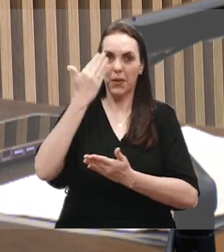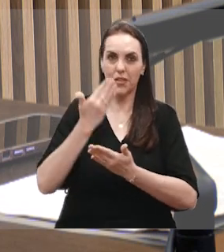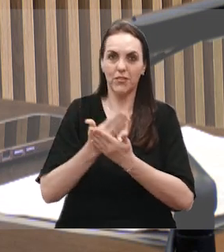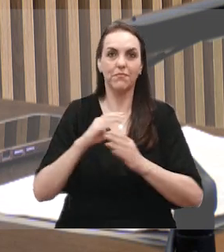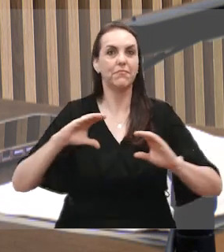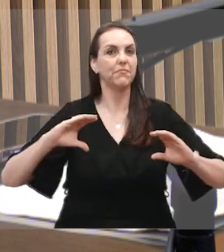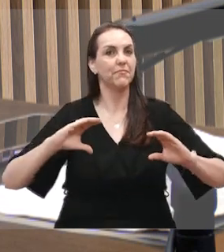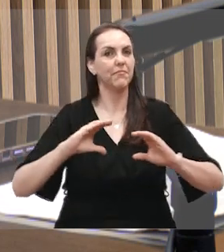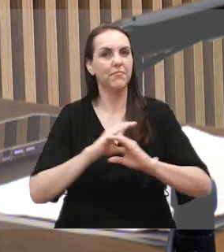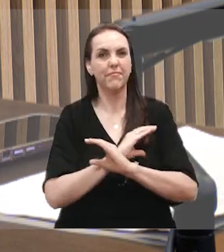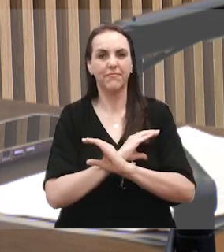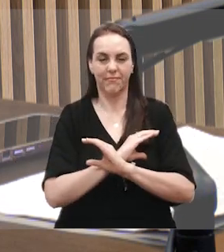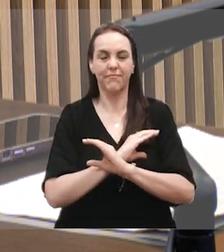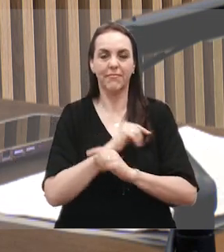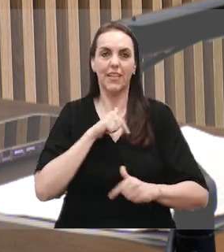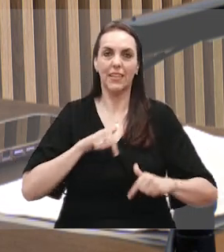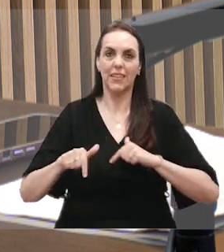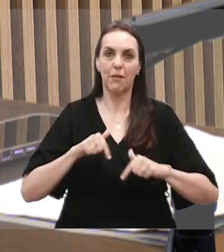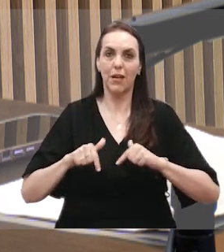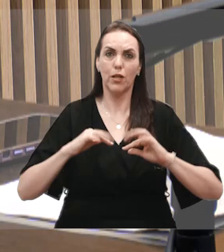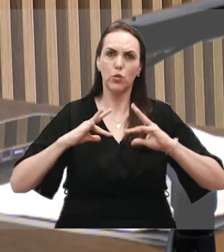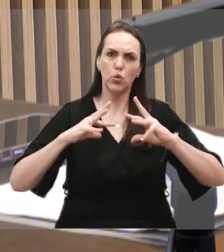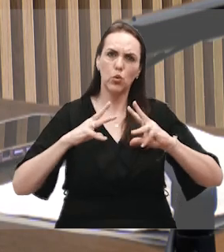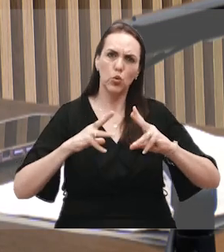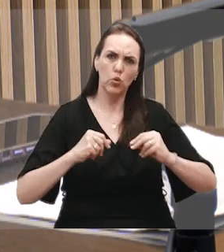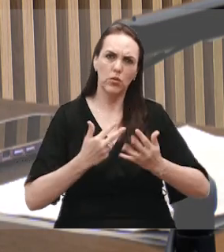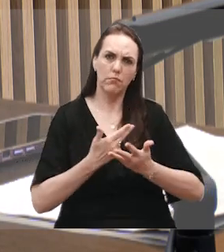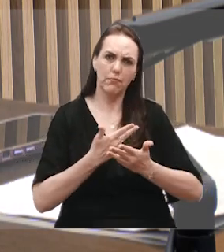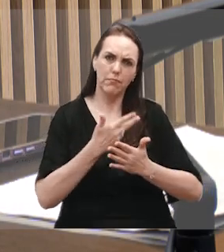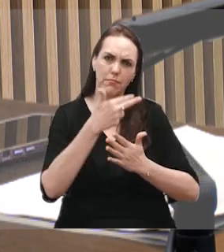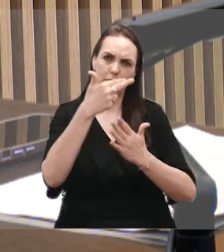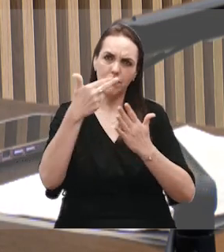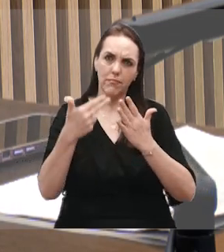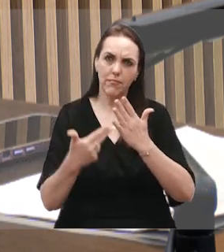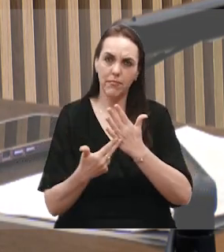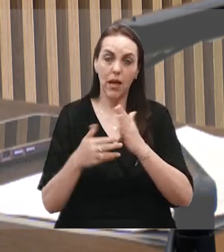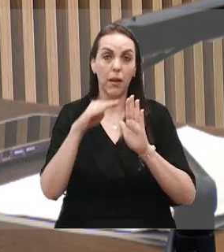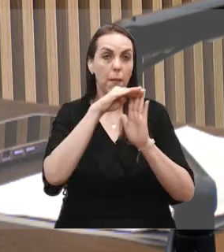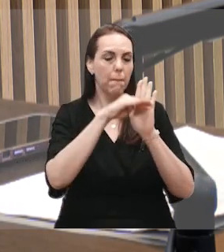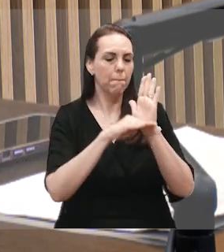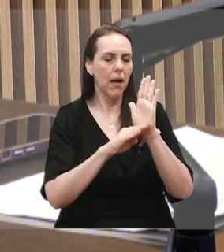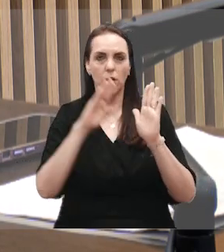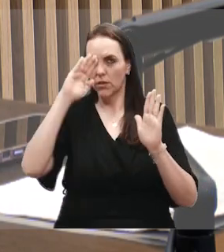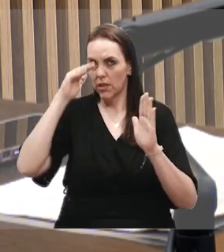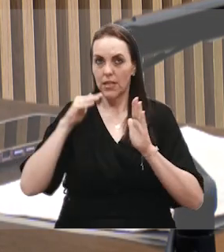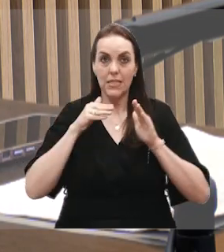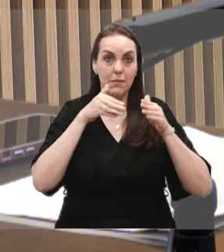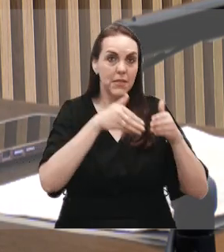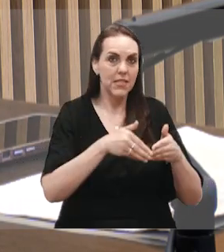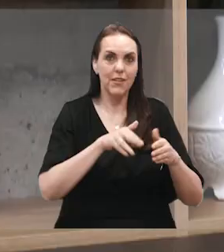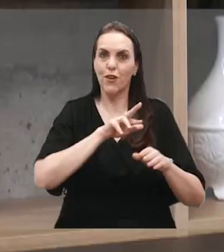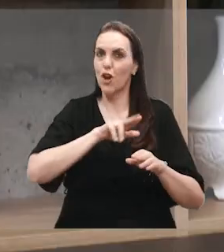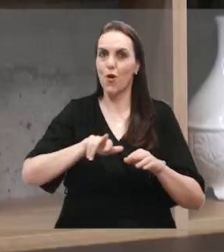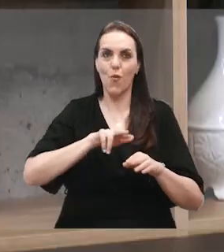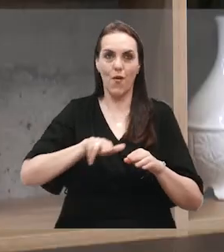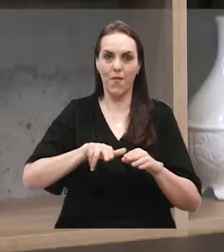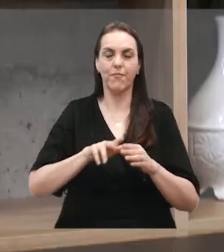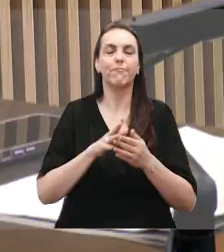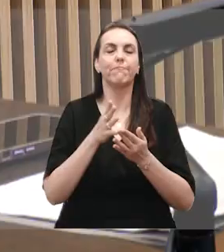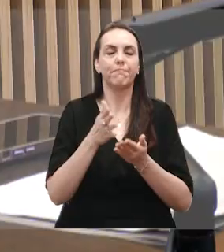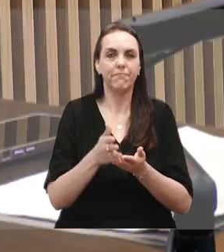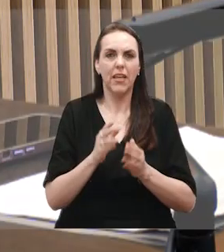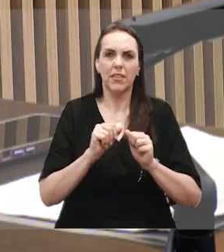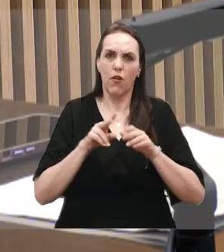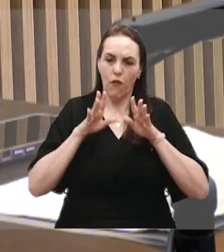completo e já vai trabalhar todo um conjunto, né? Não pautas específicas, né? Claro que a gente vai